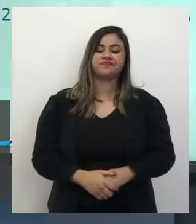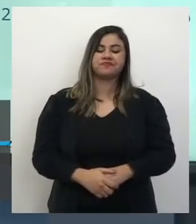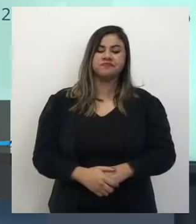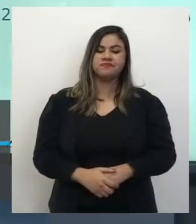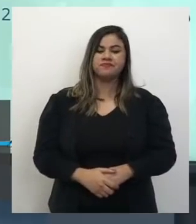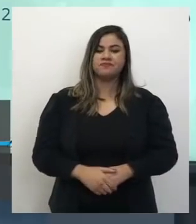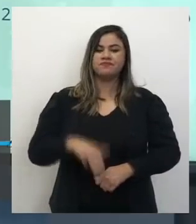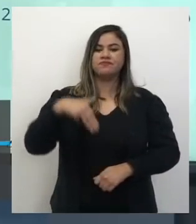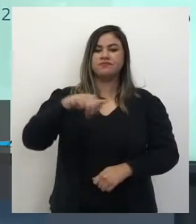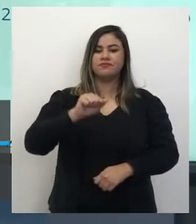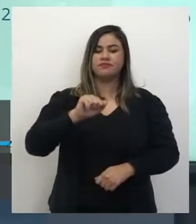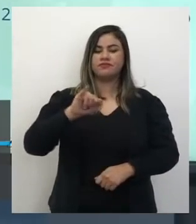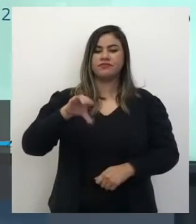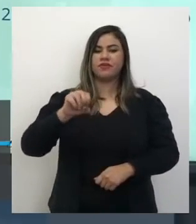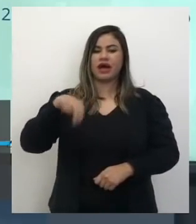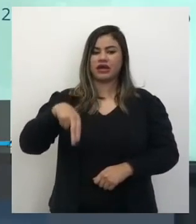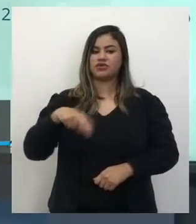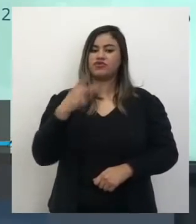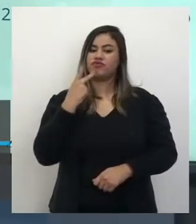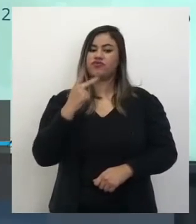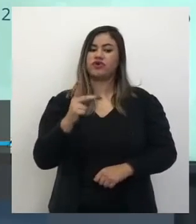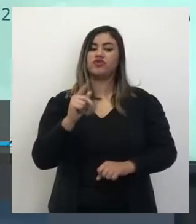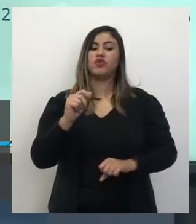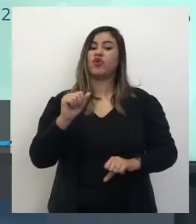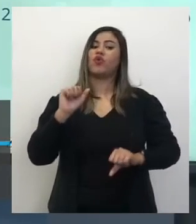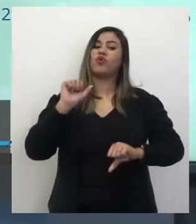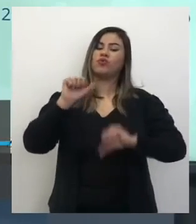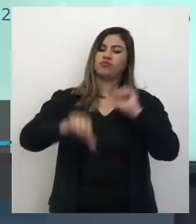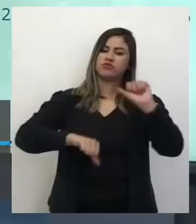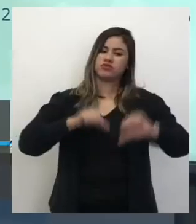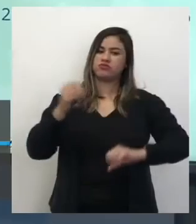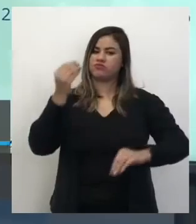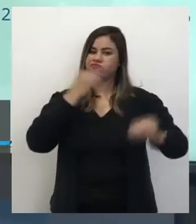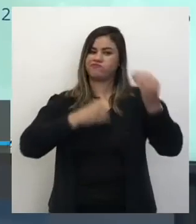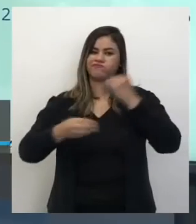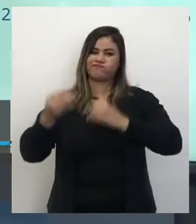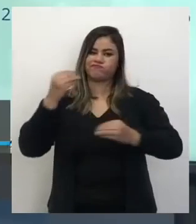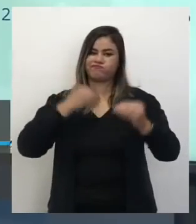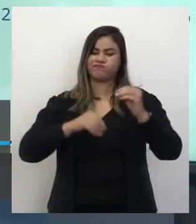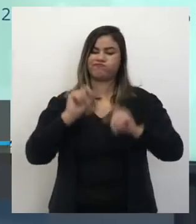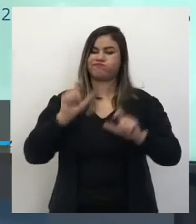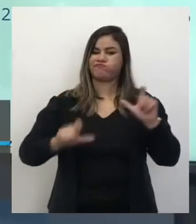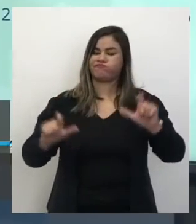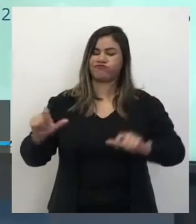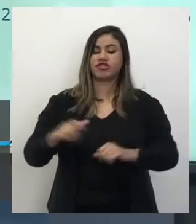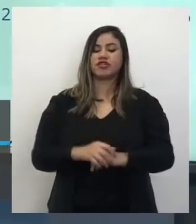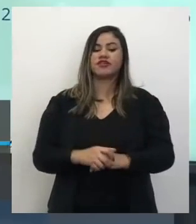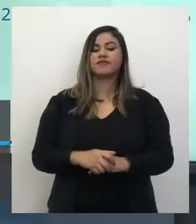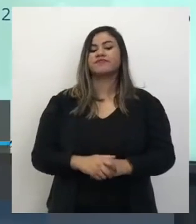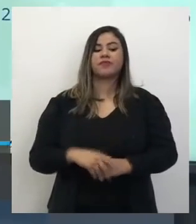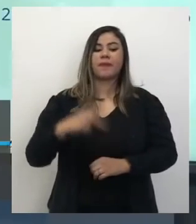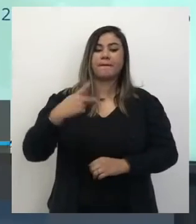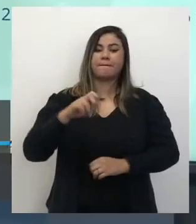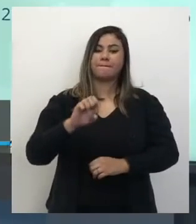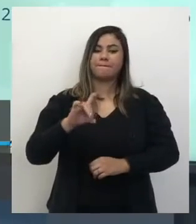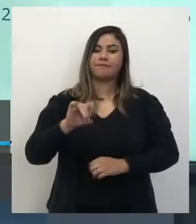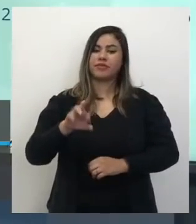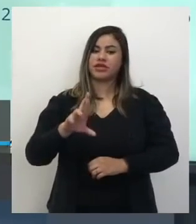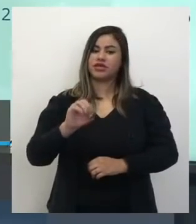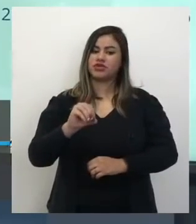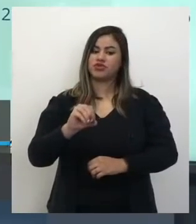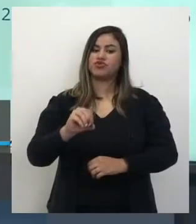O Maicon, da Promárcia, colocou sobre a mudança na alimentação das pessoas. O Pedro, da